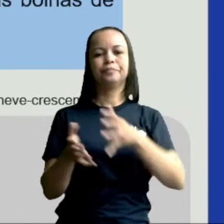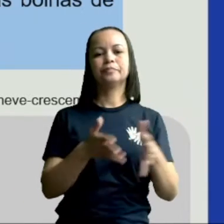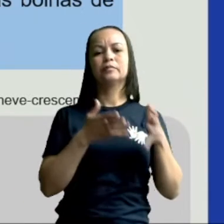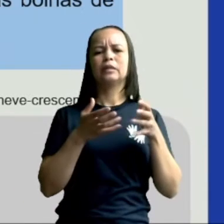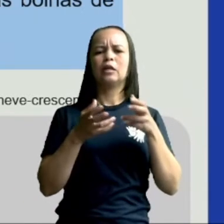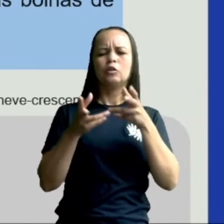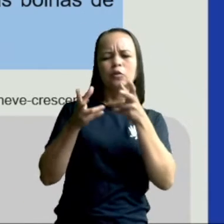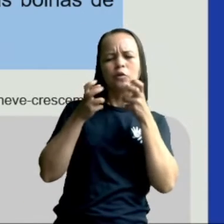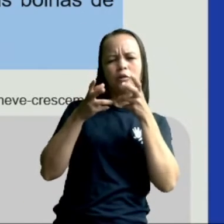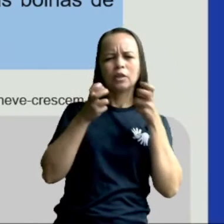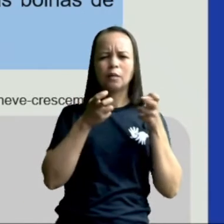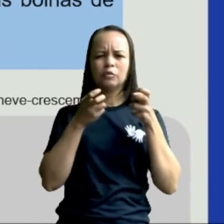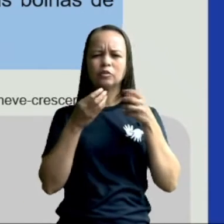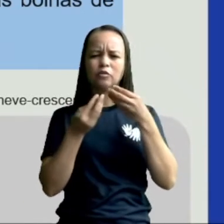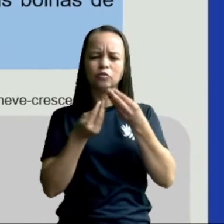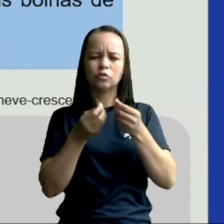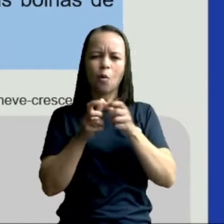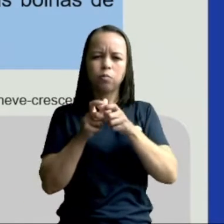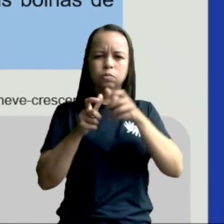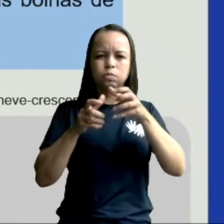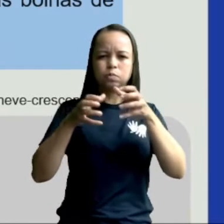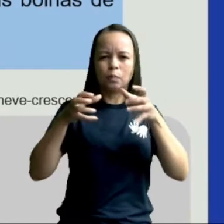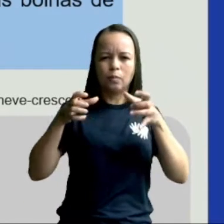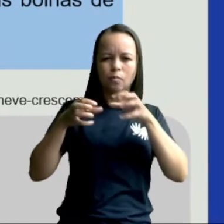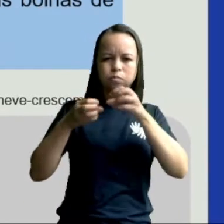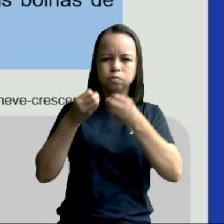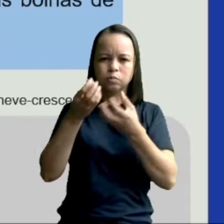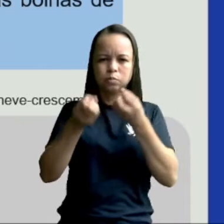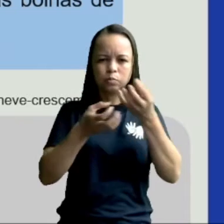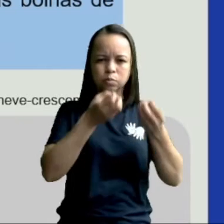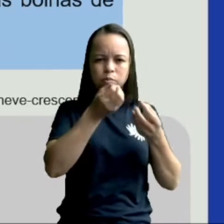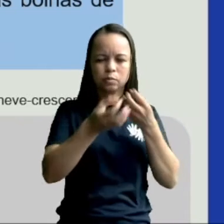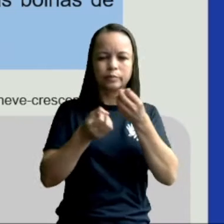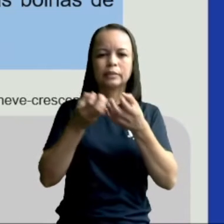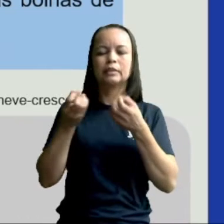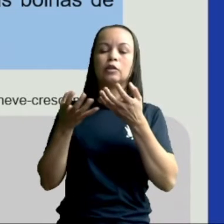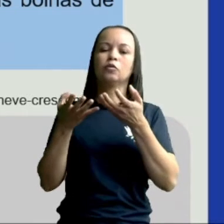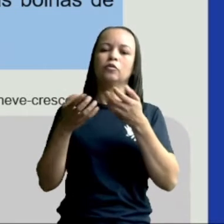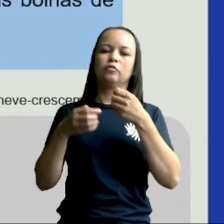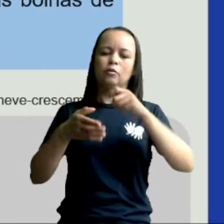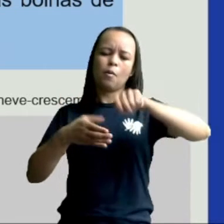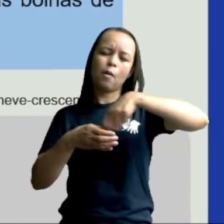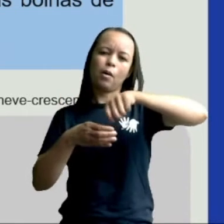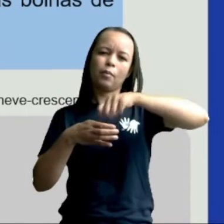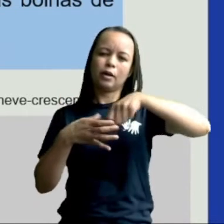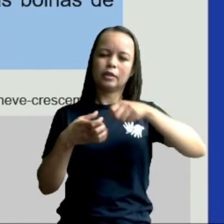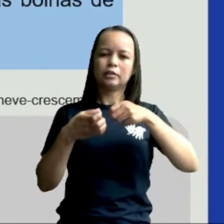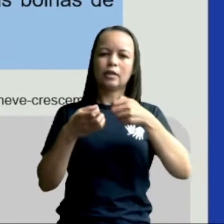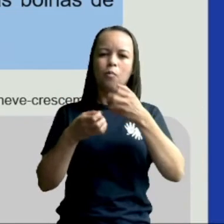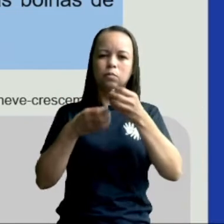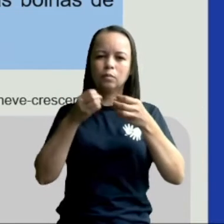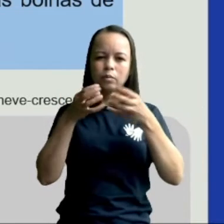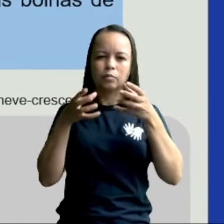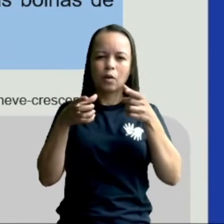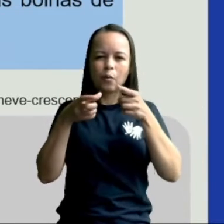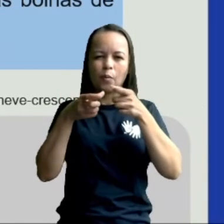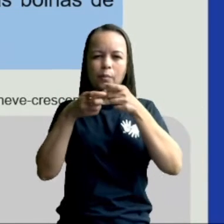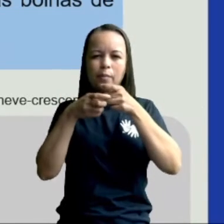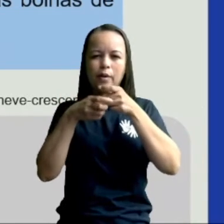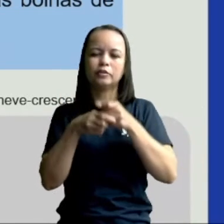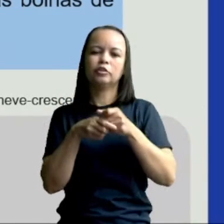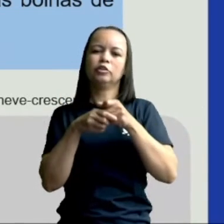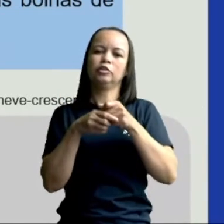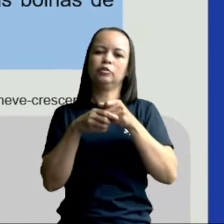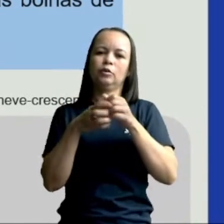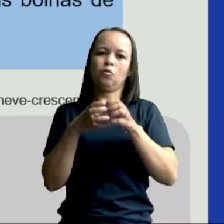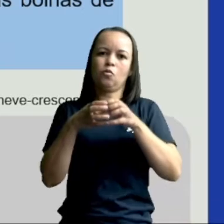notamos que vão surgindo grandes bolhas, certo? Conforme continuamos a bater, as bolhas diminuem de tamanho